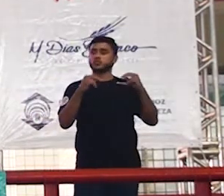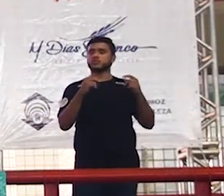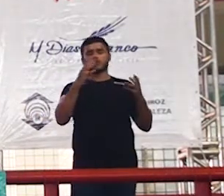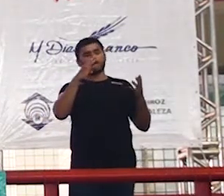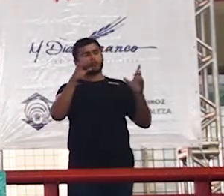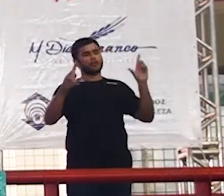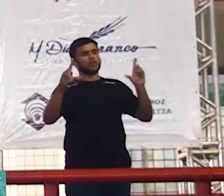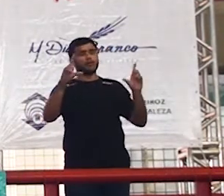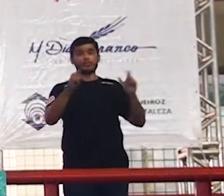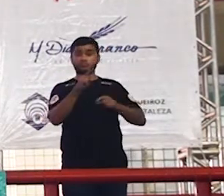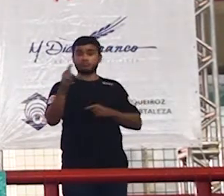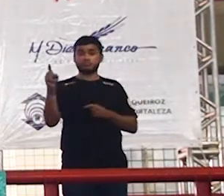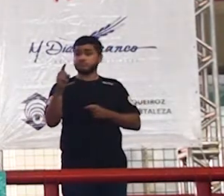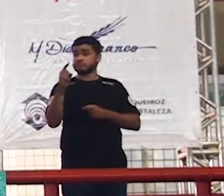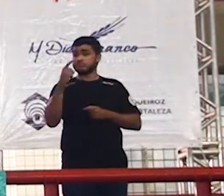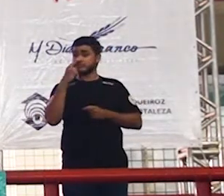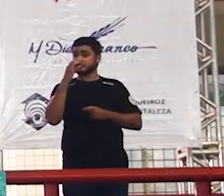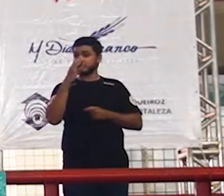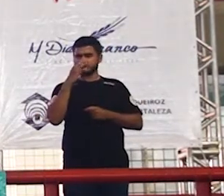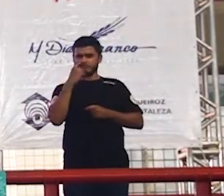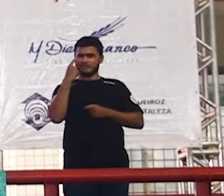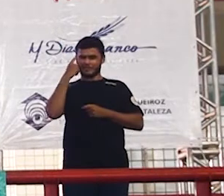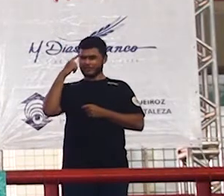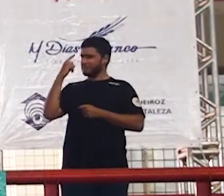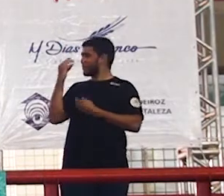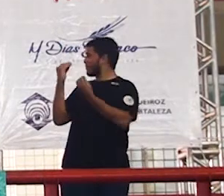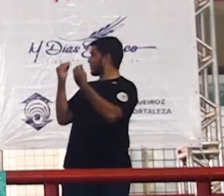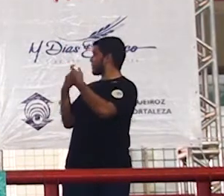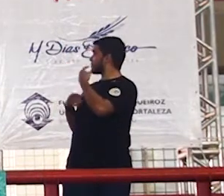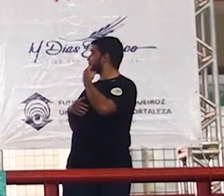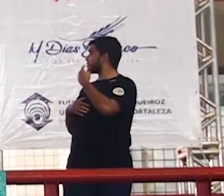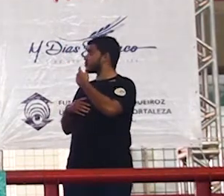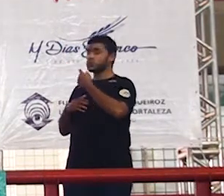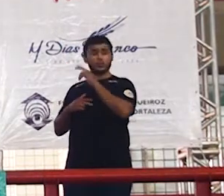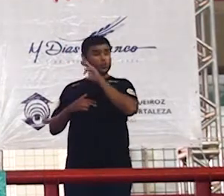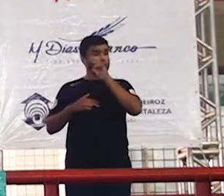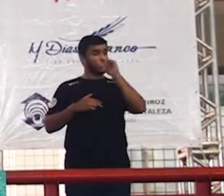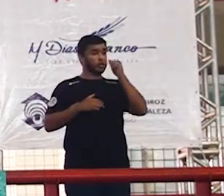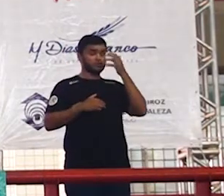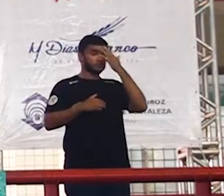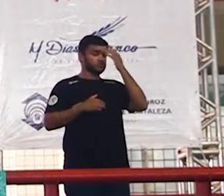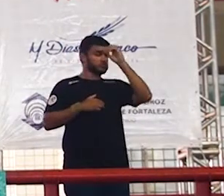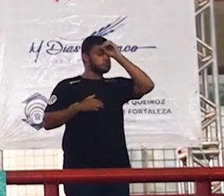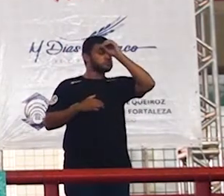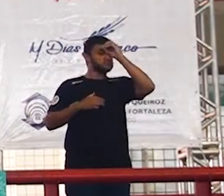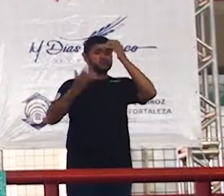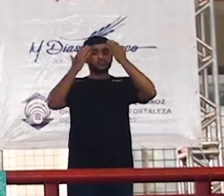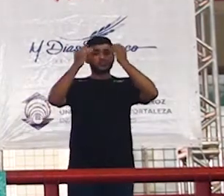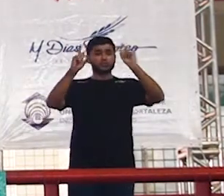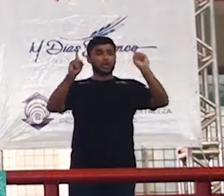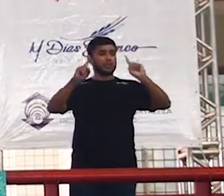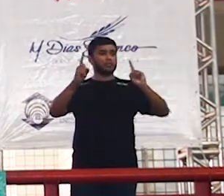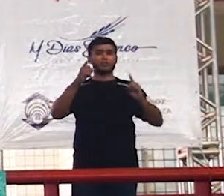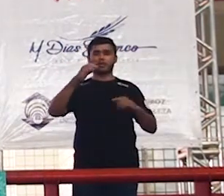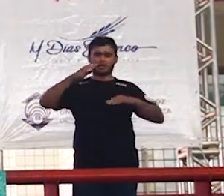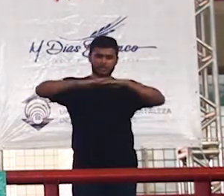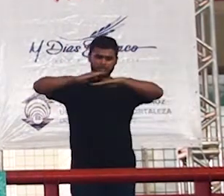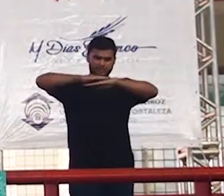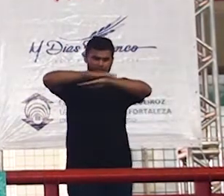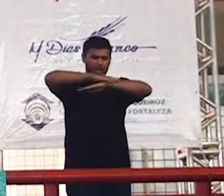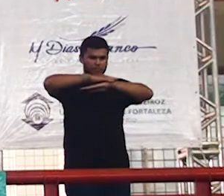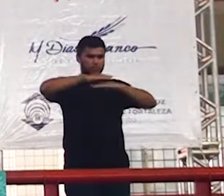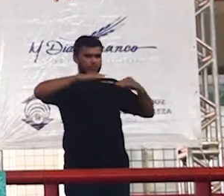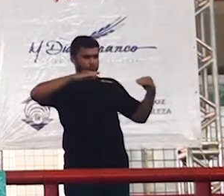esse conto de fada, você ia estranhar. Imagine uma pessoa que nunca ouviu falar nesse conto de fada, da princesa que beijou o sapo e ele